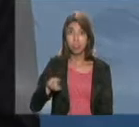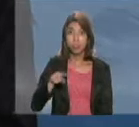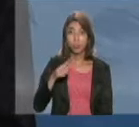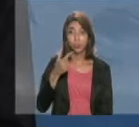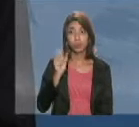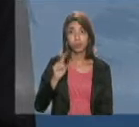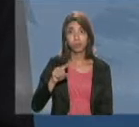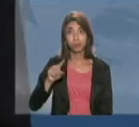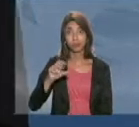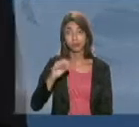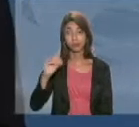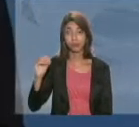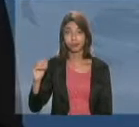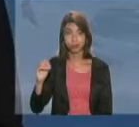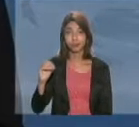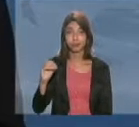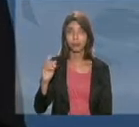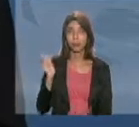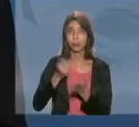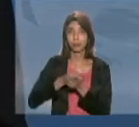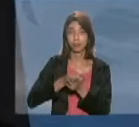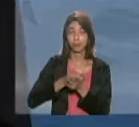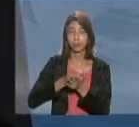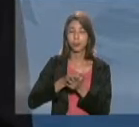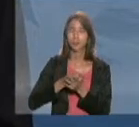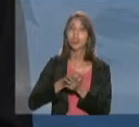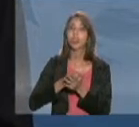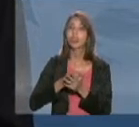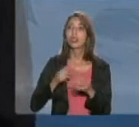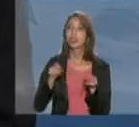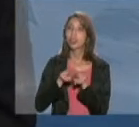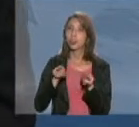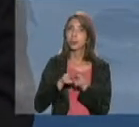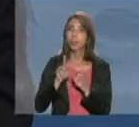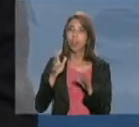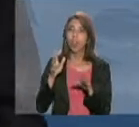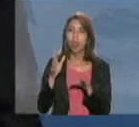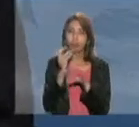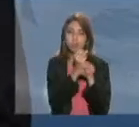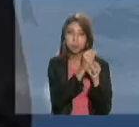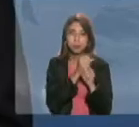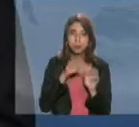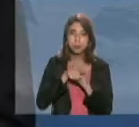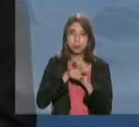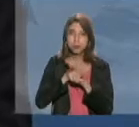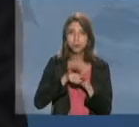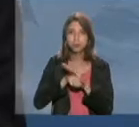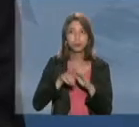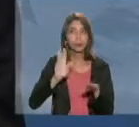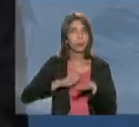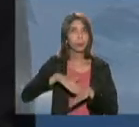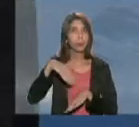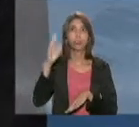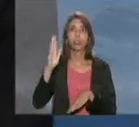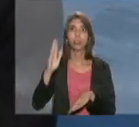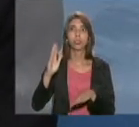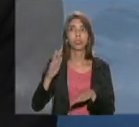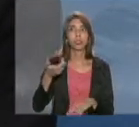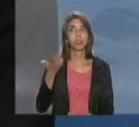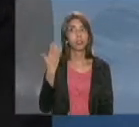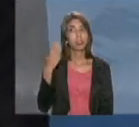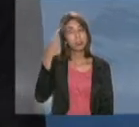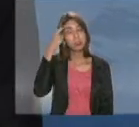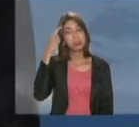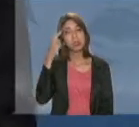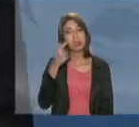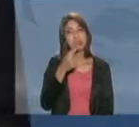e 200 milhões aos cofres públicos. Segundo já se foi apurado, muito acima do que estava previsto,